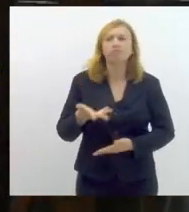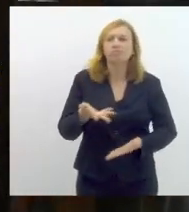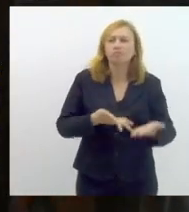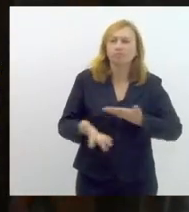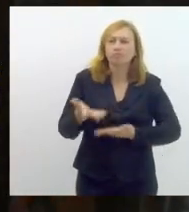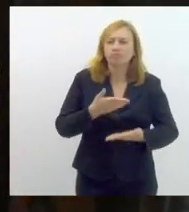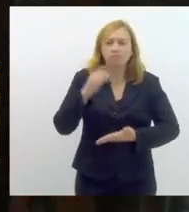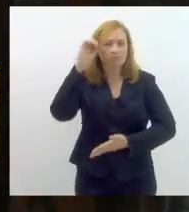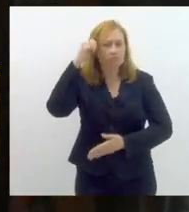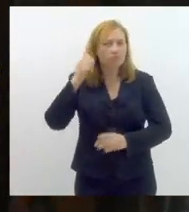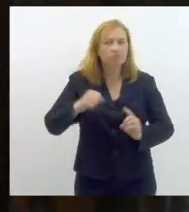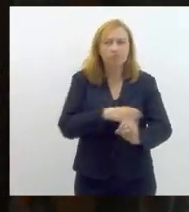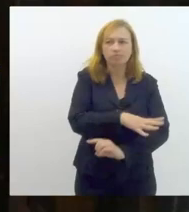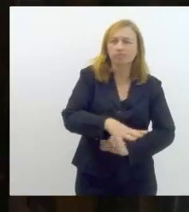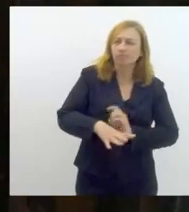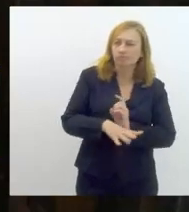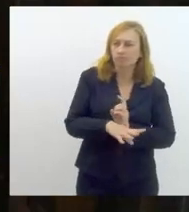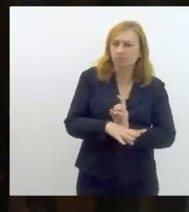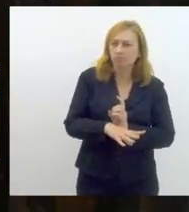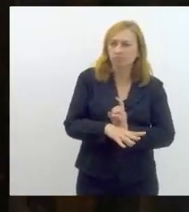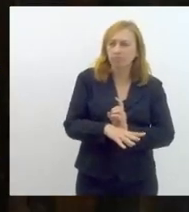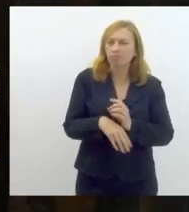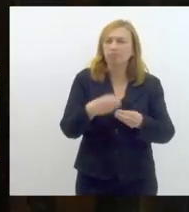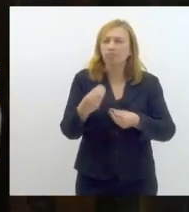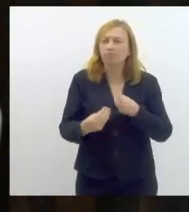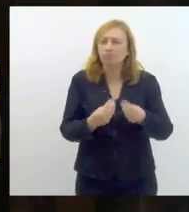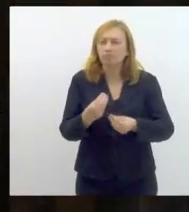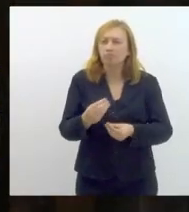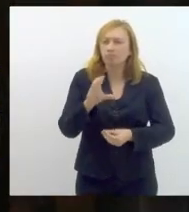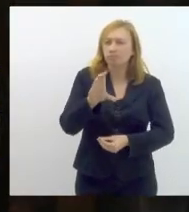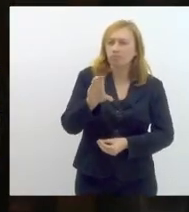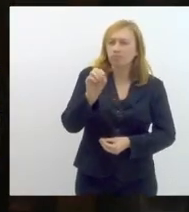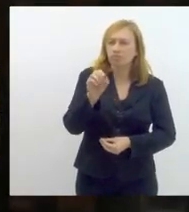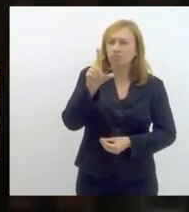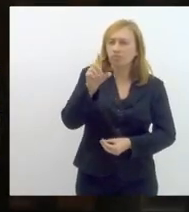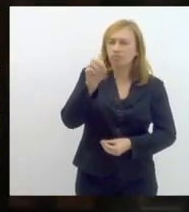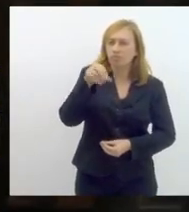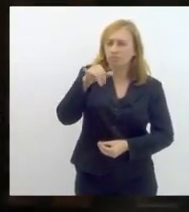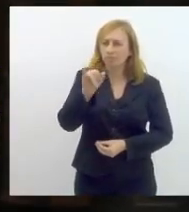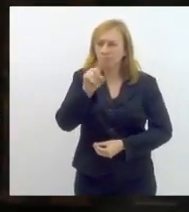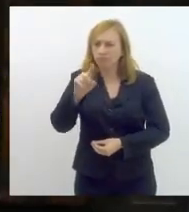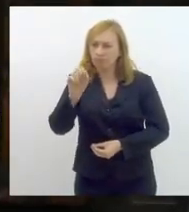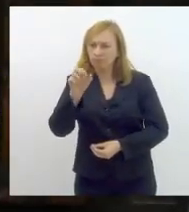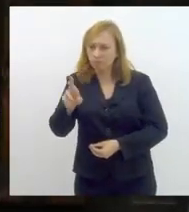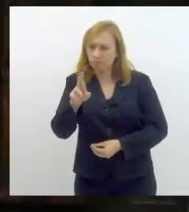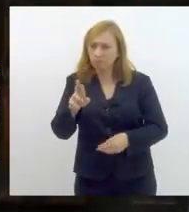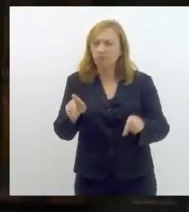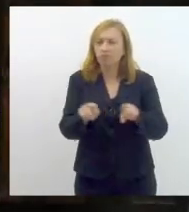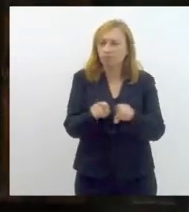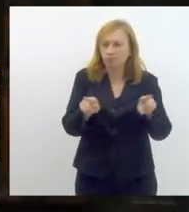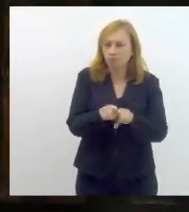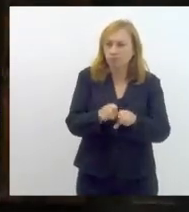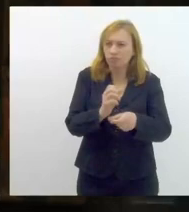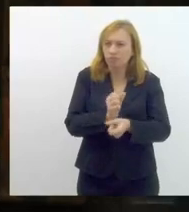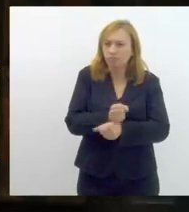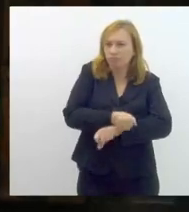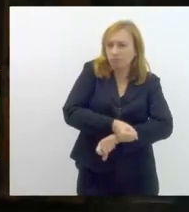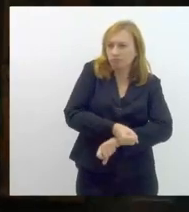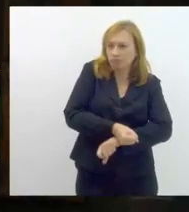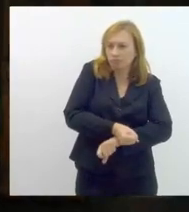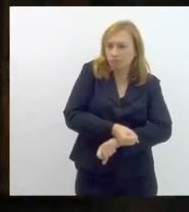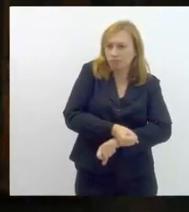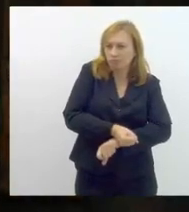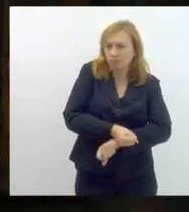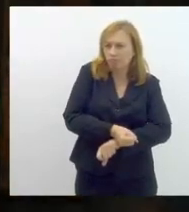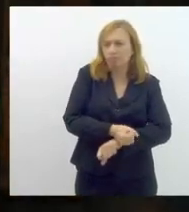do negro na sociedade como colonizador e como escravizado, não